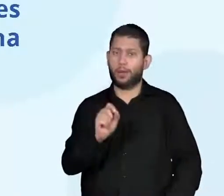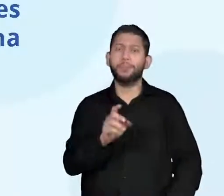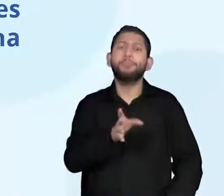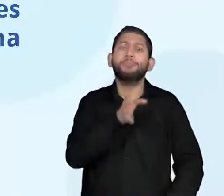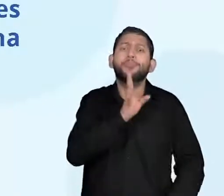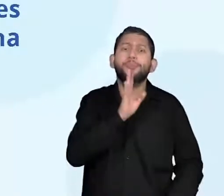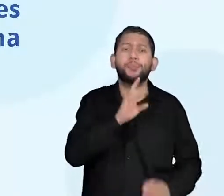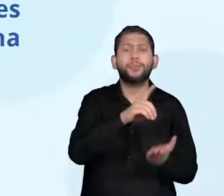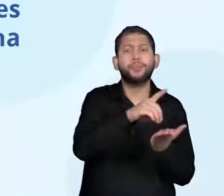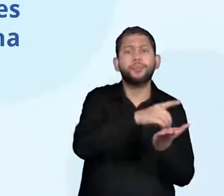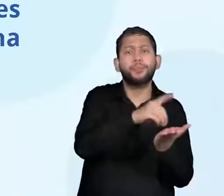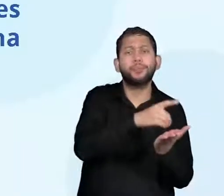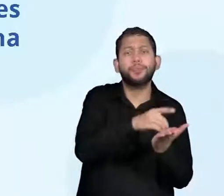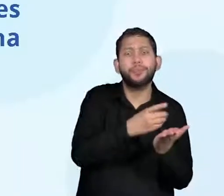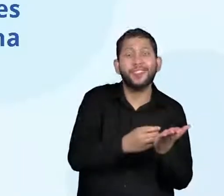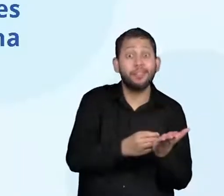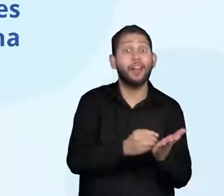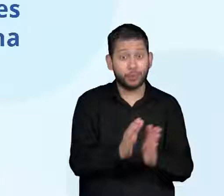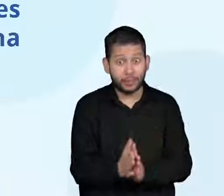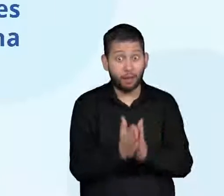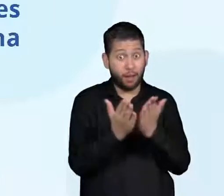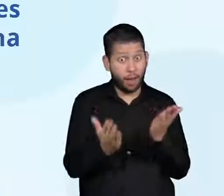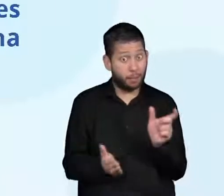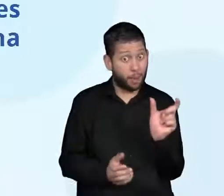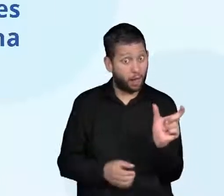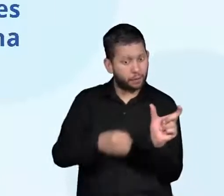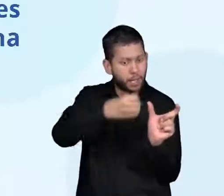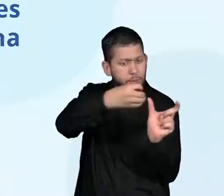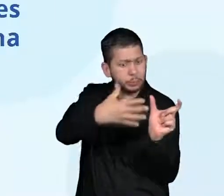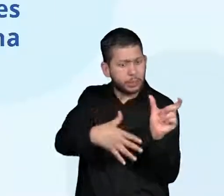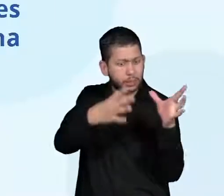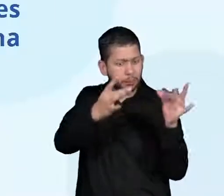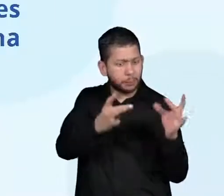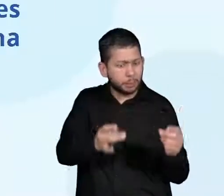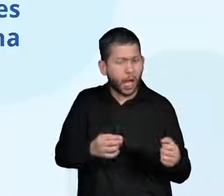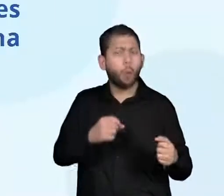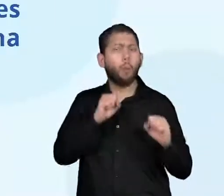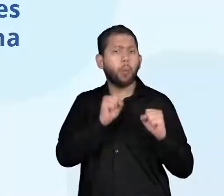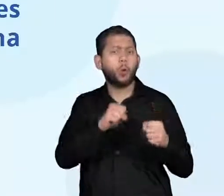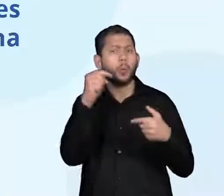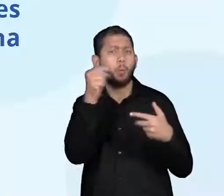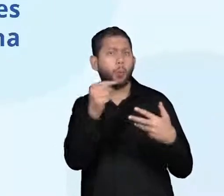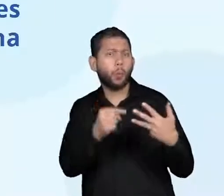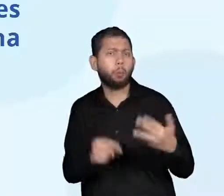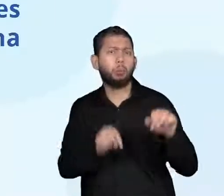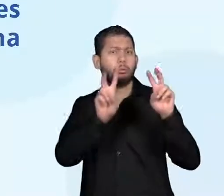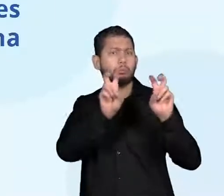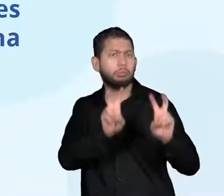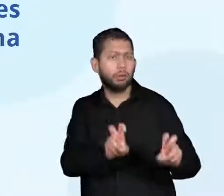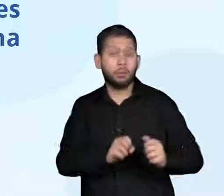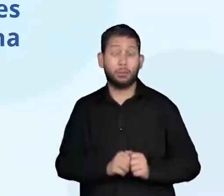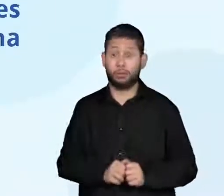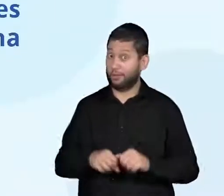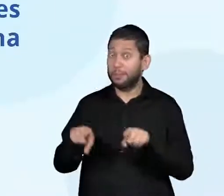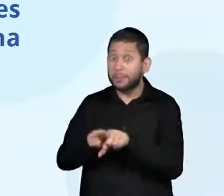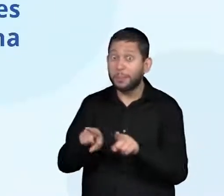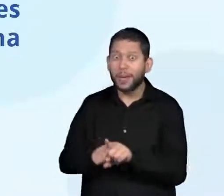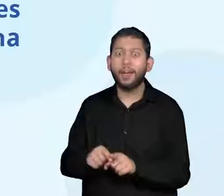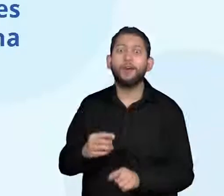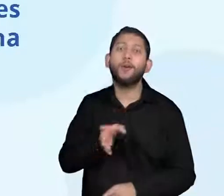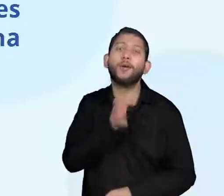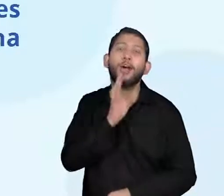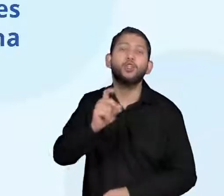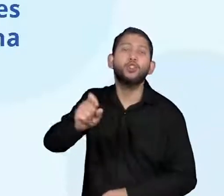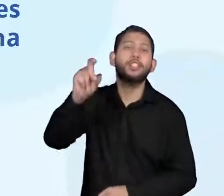dicionários. Nos dá informação a respeito de muitos temas usados na escola.